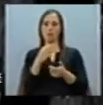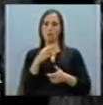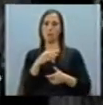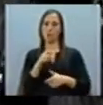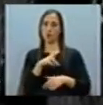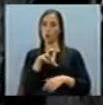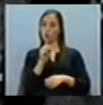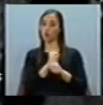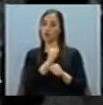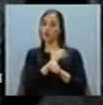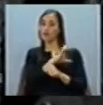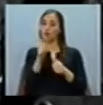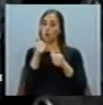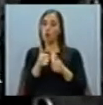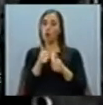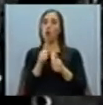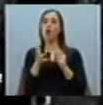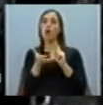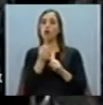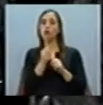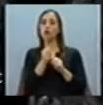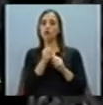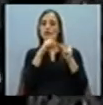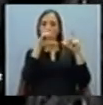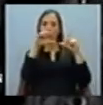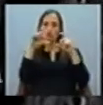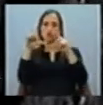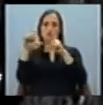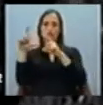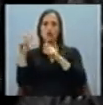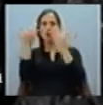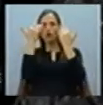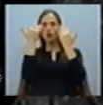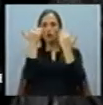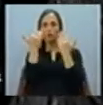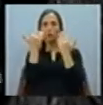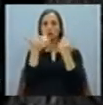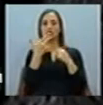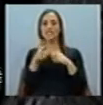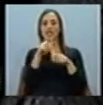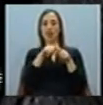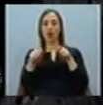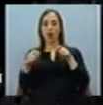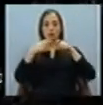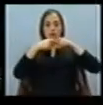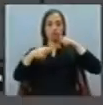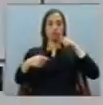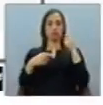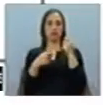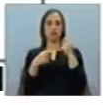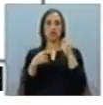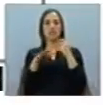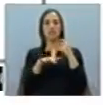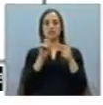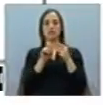ainda conseguiu tirar várias imagens, conseguiu recolher vários dados a cerca de 100 km da superfície, nomeadamente estas zonas